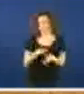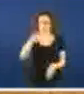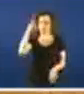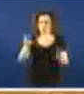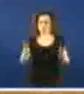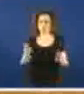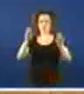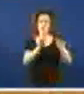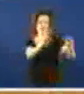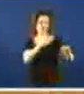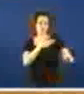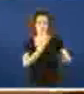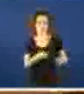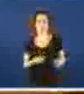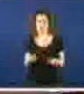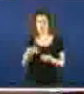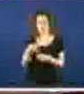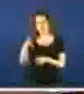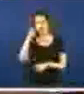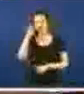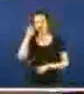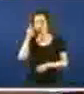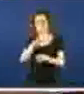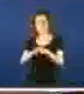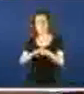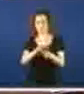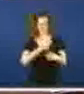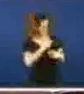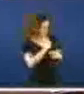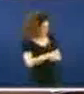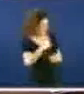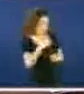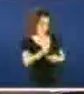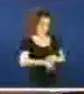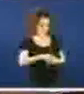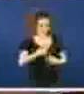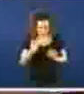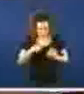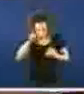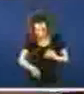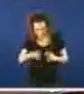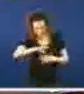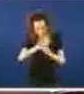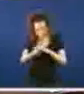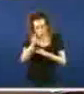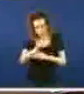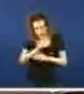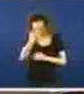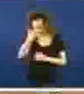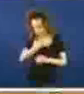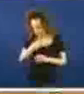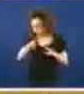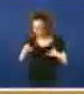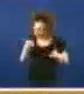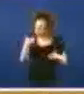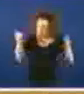provincia tamén é unha queixa importante. Eu tamén son orensano e sei o que é o carnaval, pero ora vayamos ao tema que é o que estamos falando, que é moito máis importante. Moi ben, vou seguir. Sí.